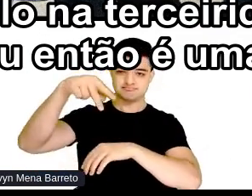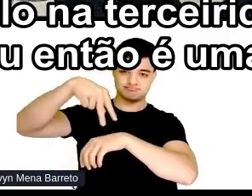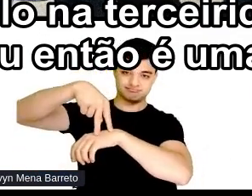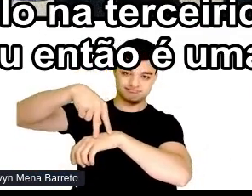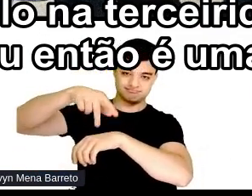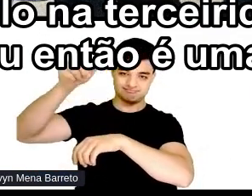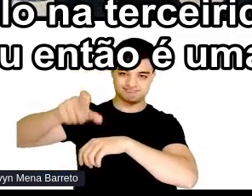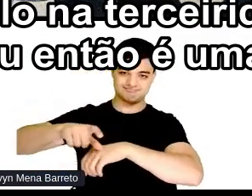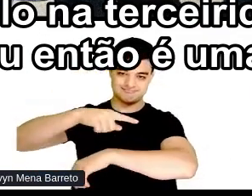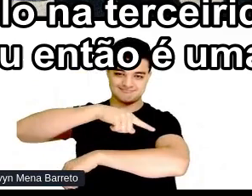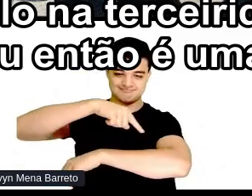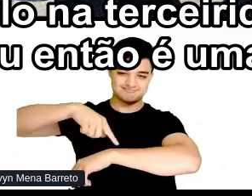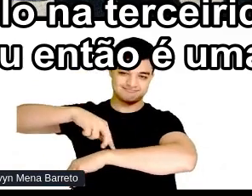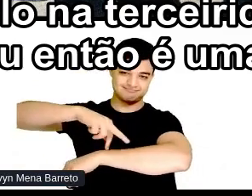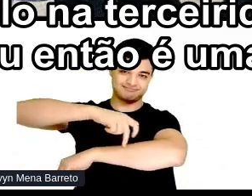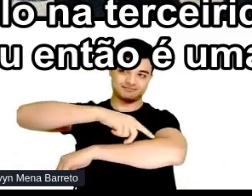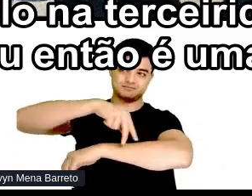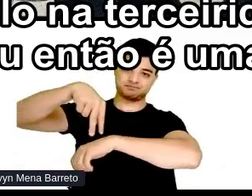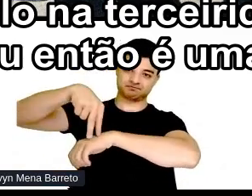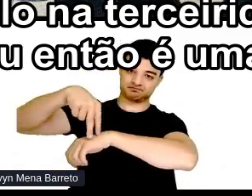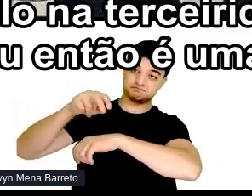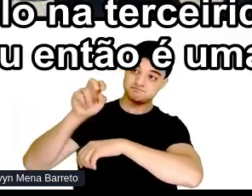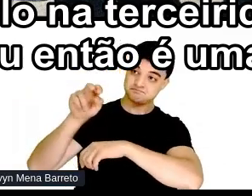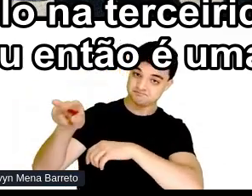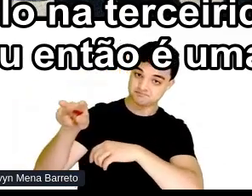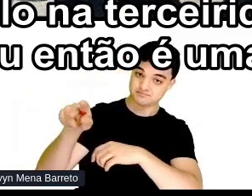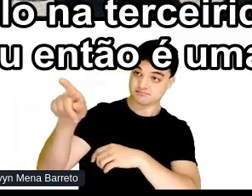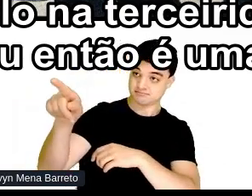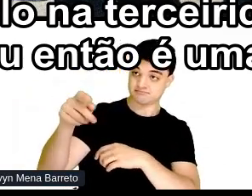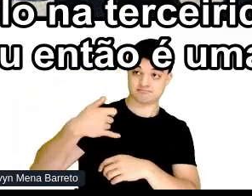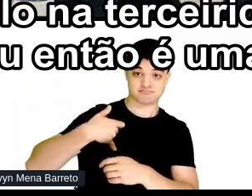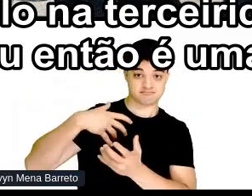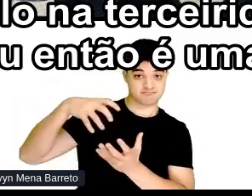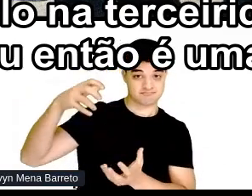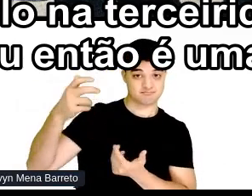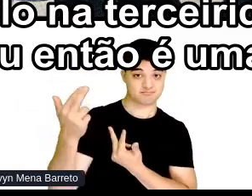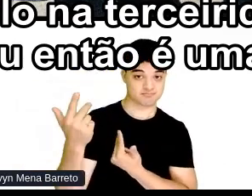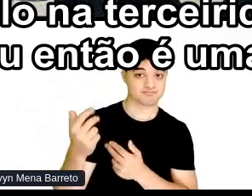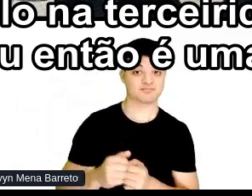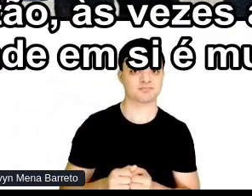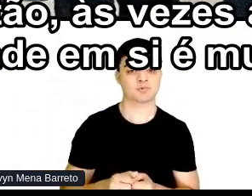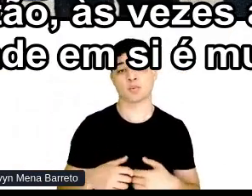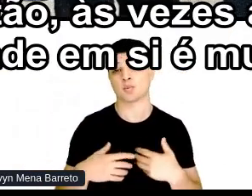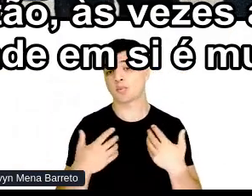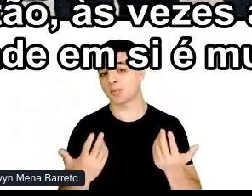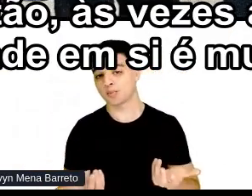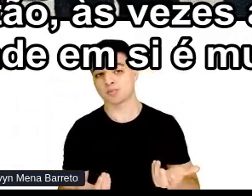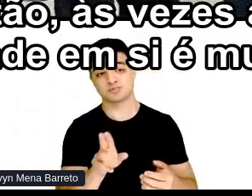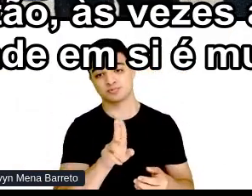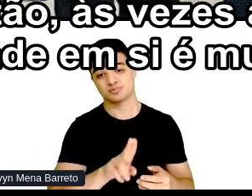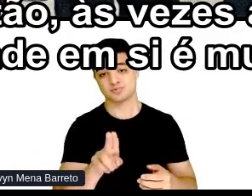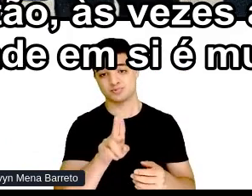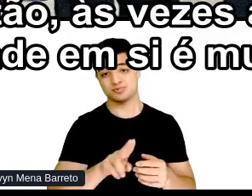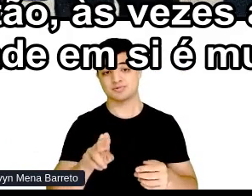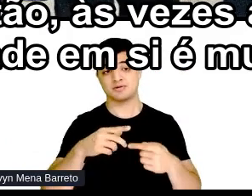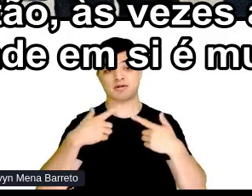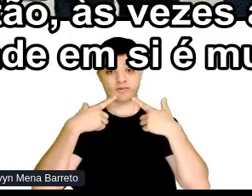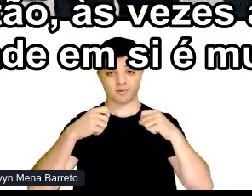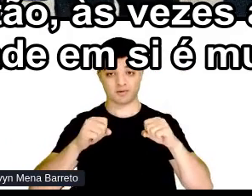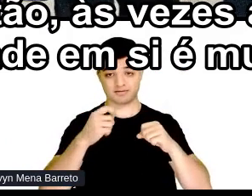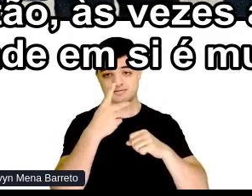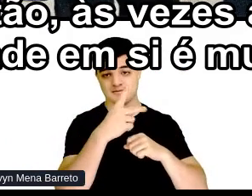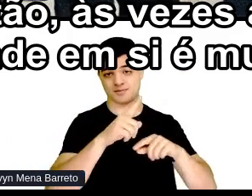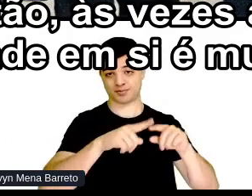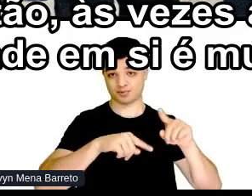cenário pandêmico, eles continuam utilizando essa forma de conexão. A Cida, de 72 anos, foi uma das nossas